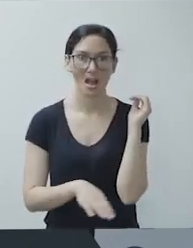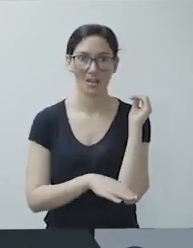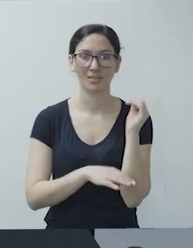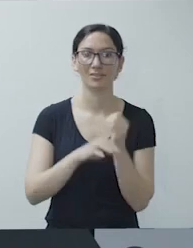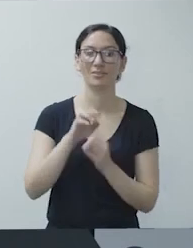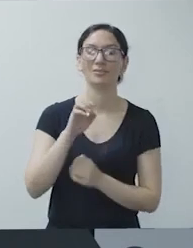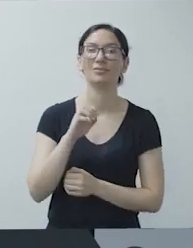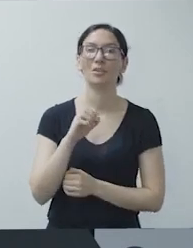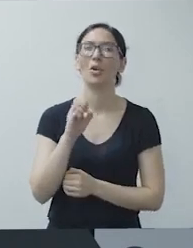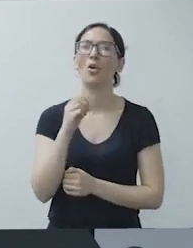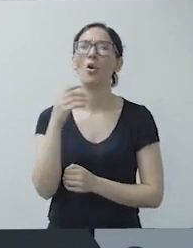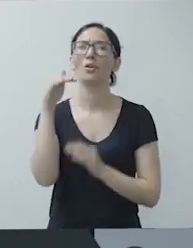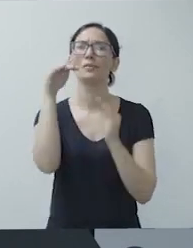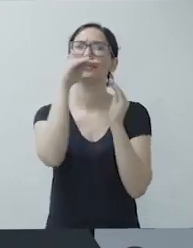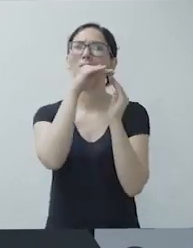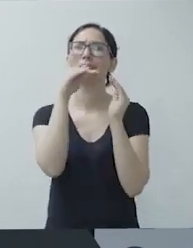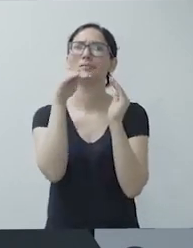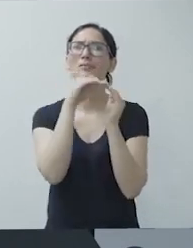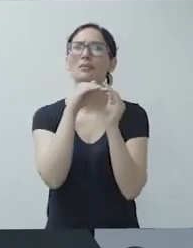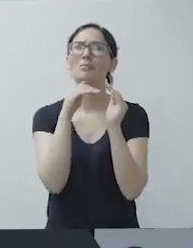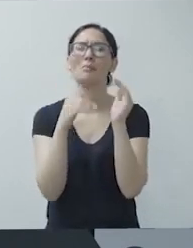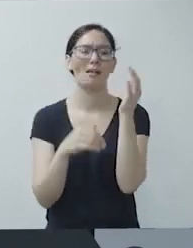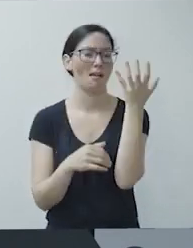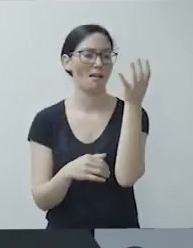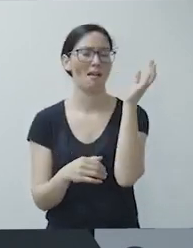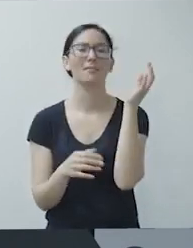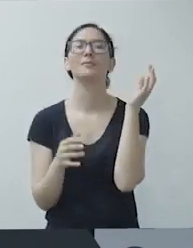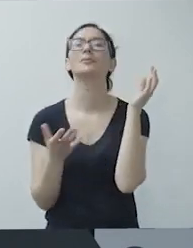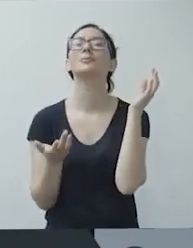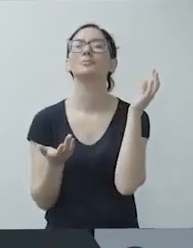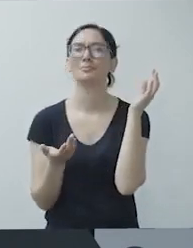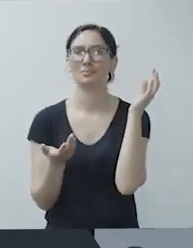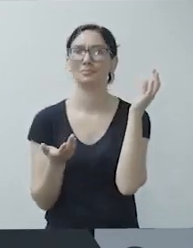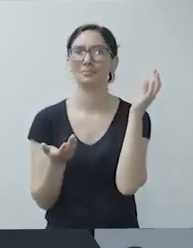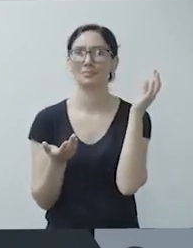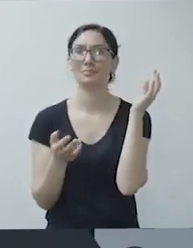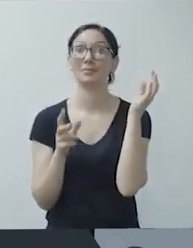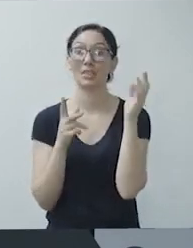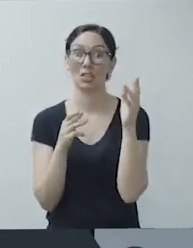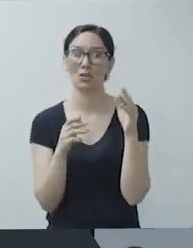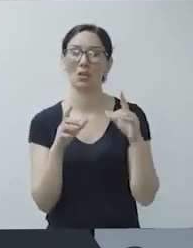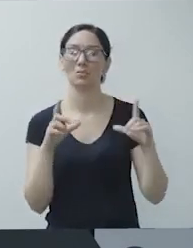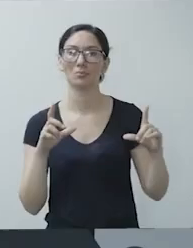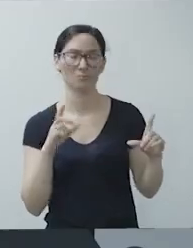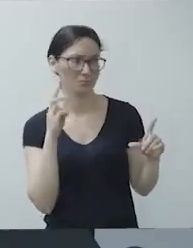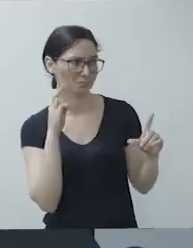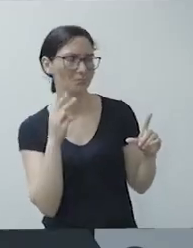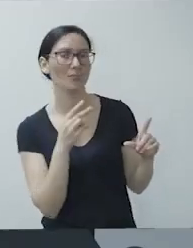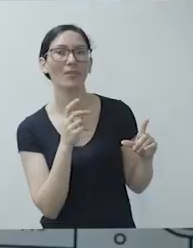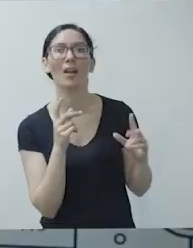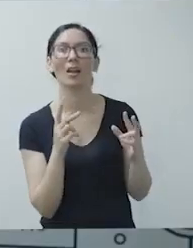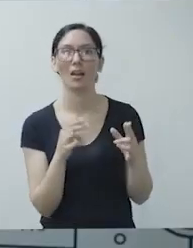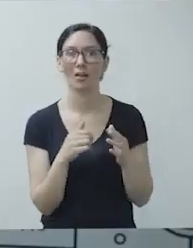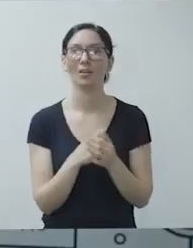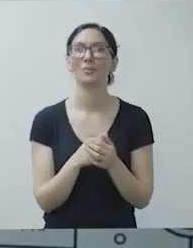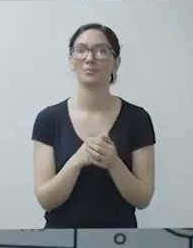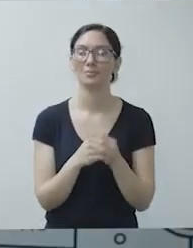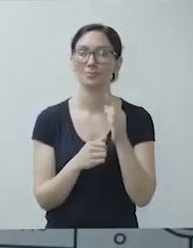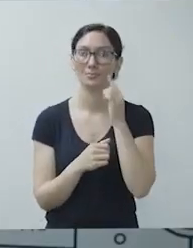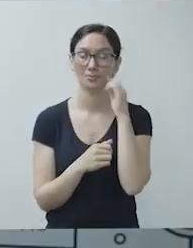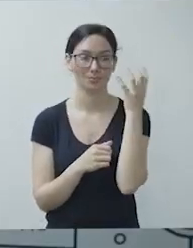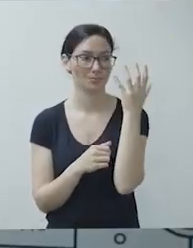da árvore ou em cima da árvore? Como estava na nossa tela, que nós acabamos de fazer. Vamos